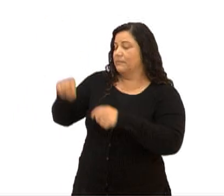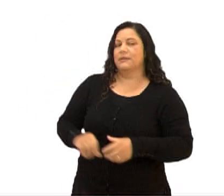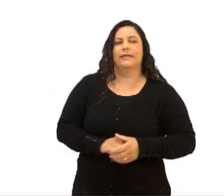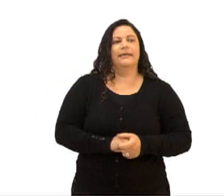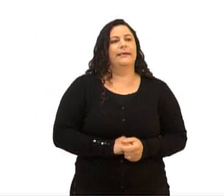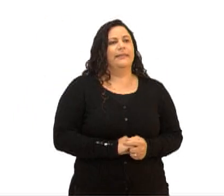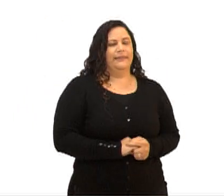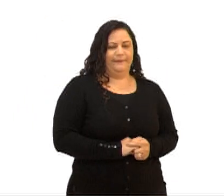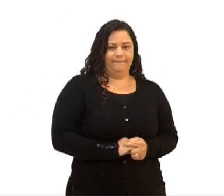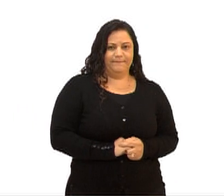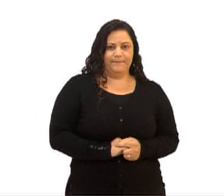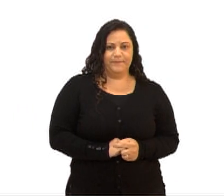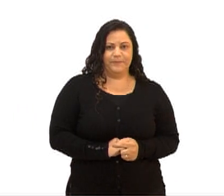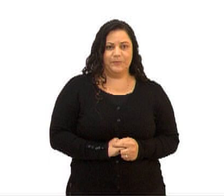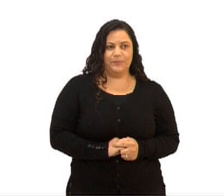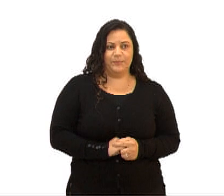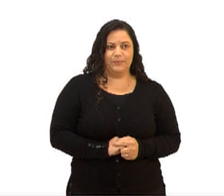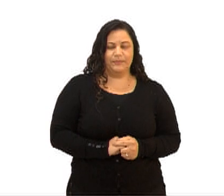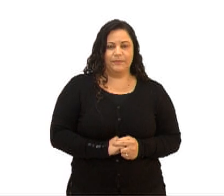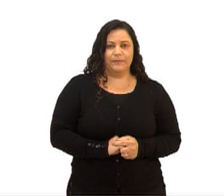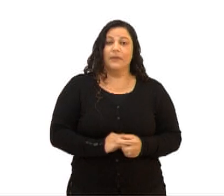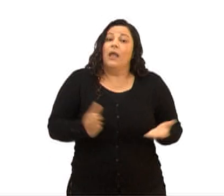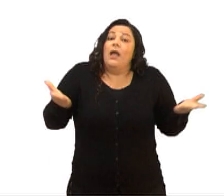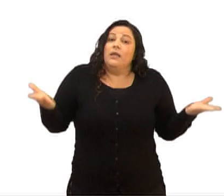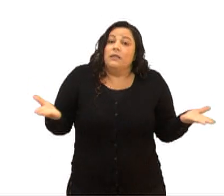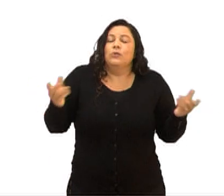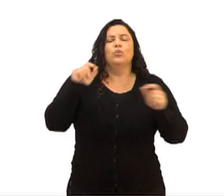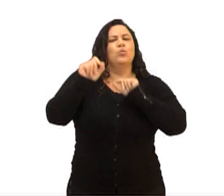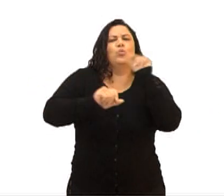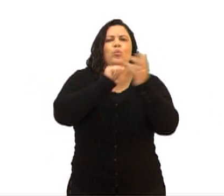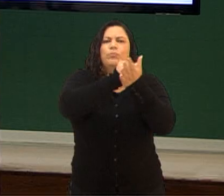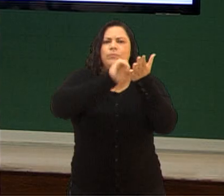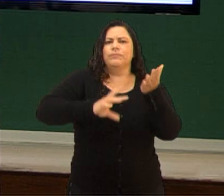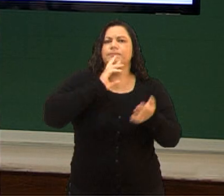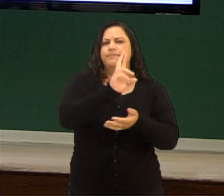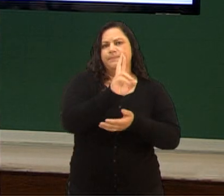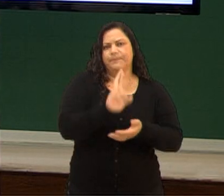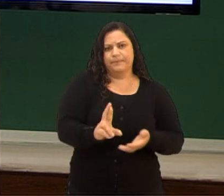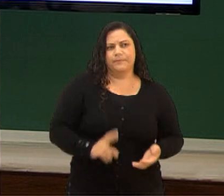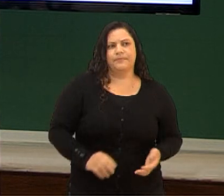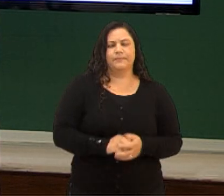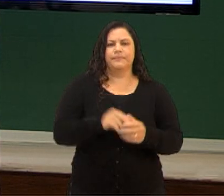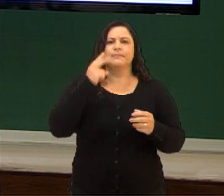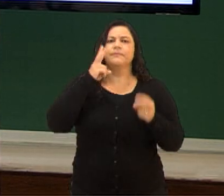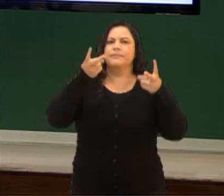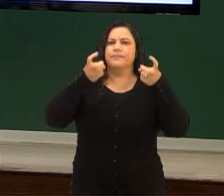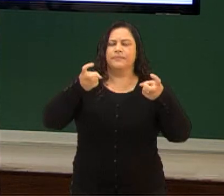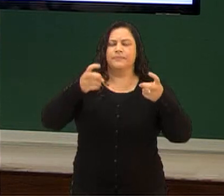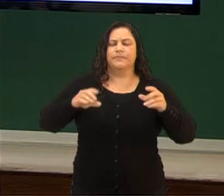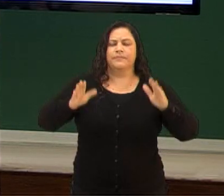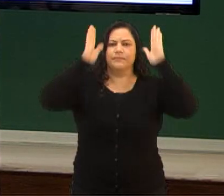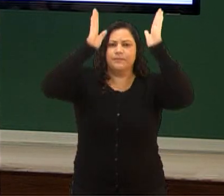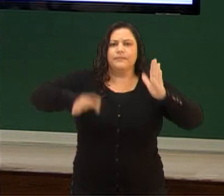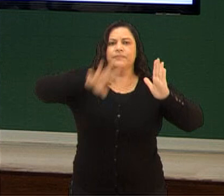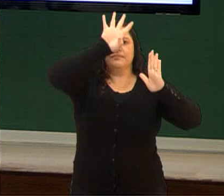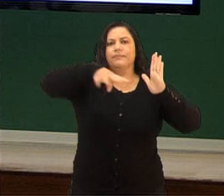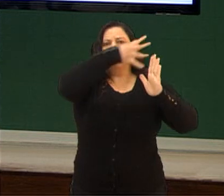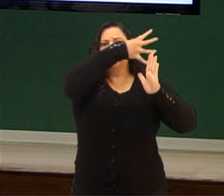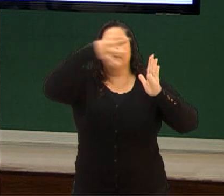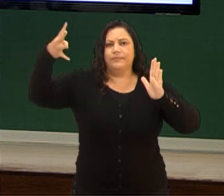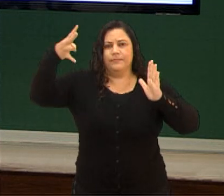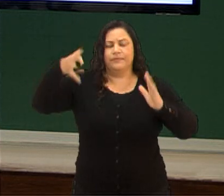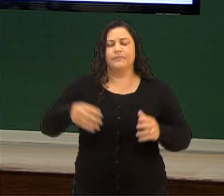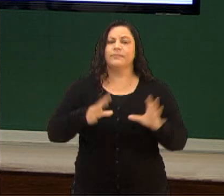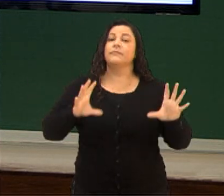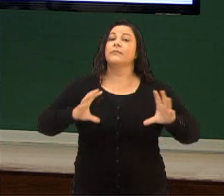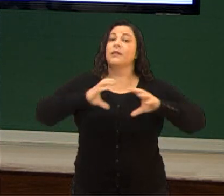da coluna que eu cancelei, tá certo? Então, como que a gente faz isso? Olha para essa matriz, certo? Vamos calcular o cofator dos elementos,